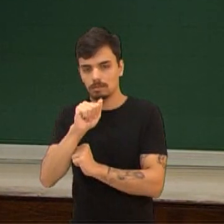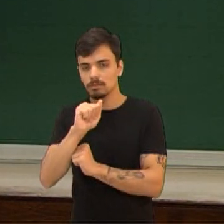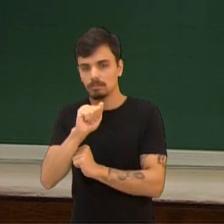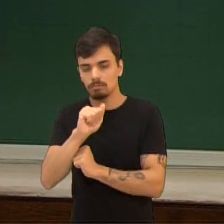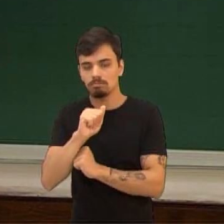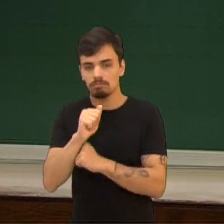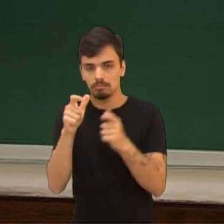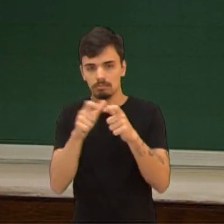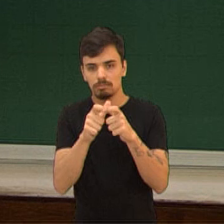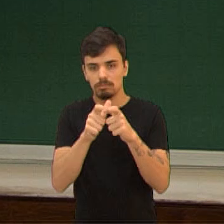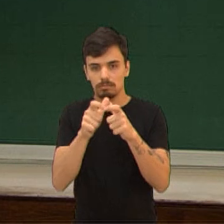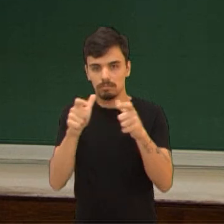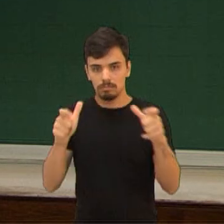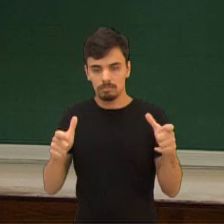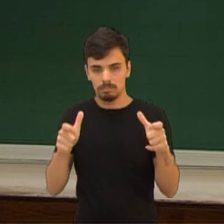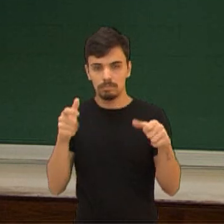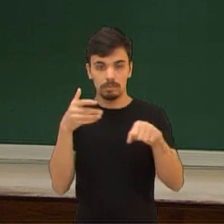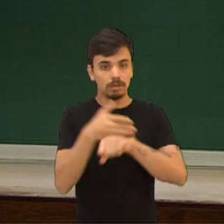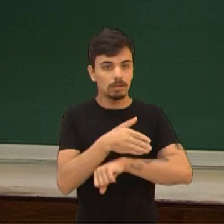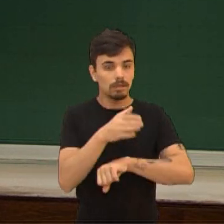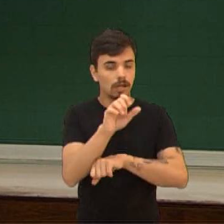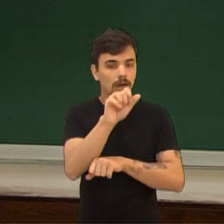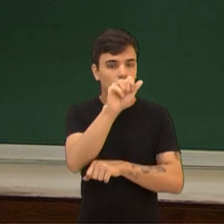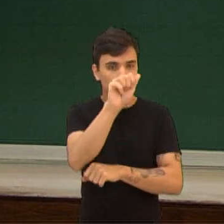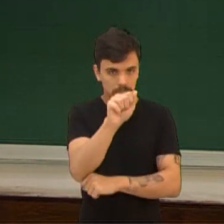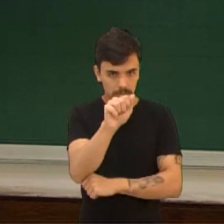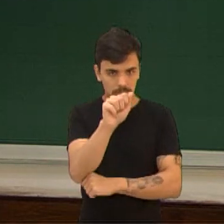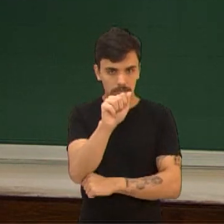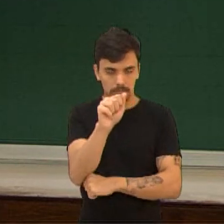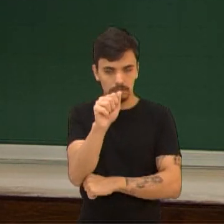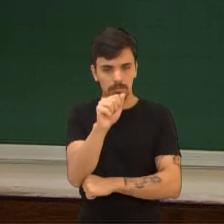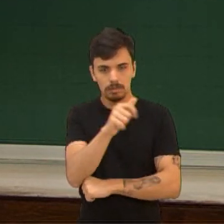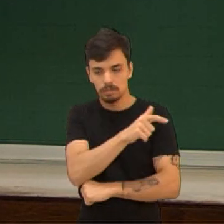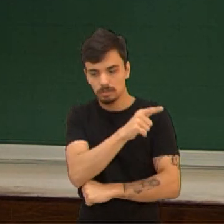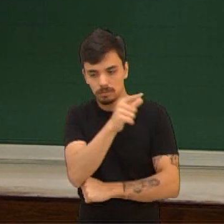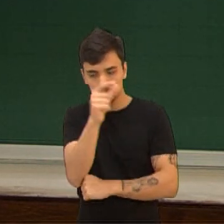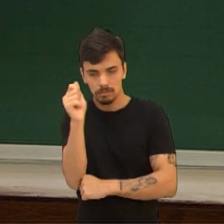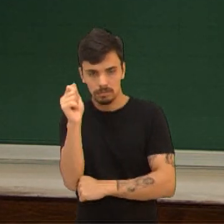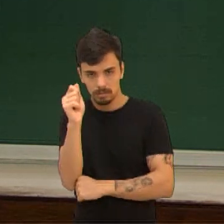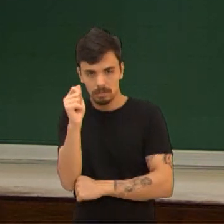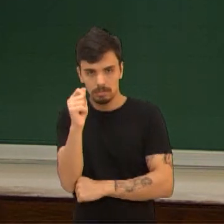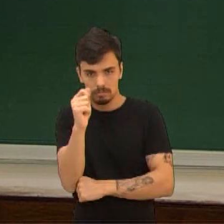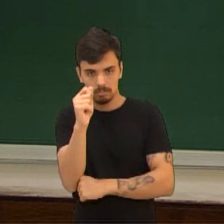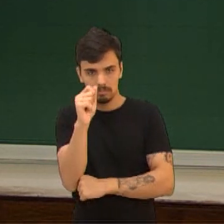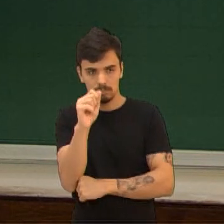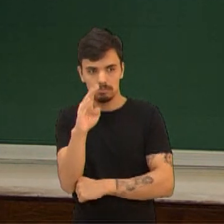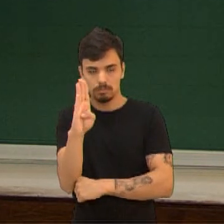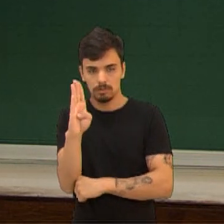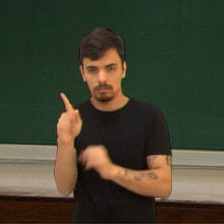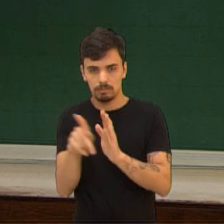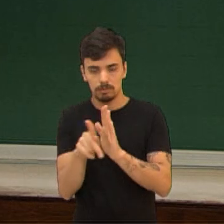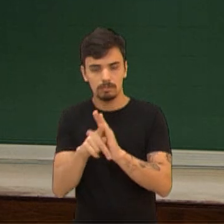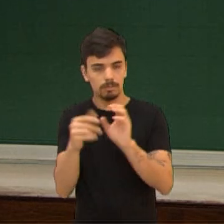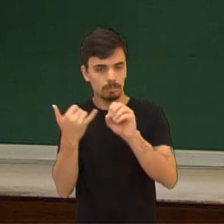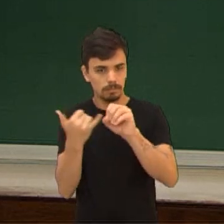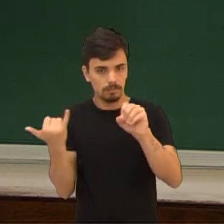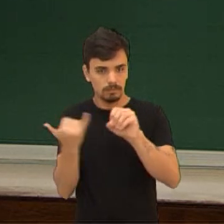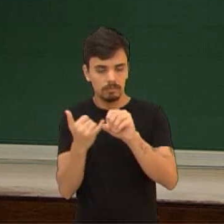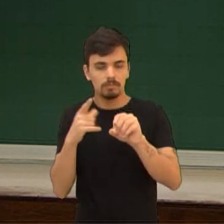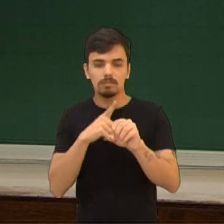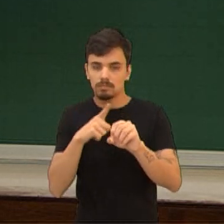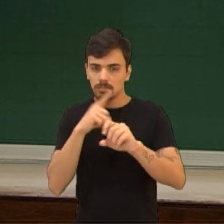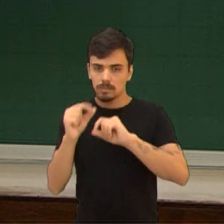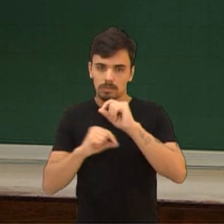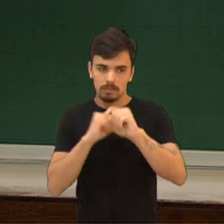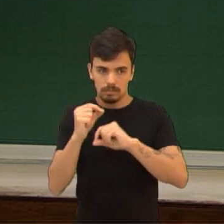a carga entra no ponto A e sai do ponto A para os capacitores. Então eu tenho aqui que